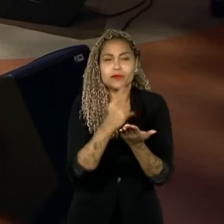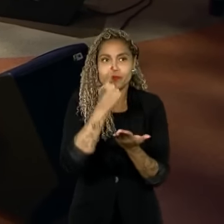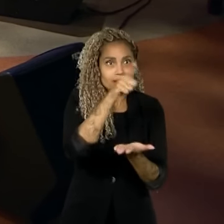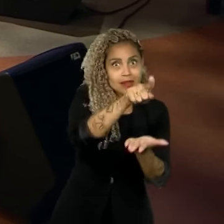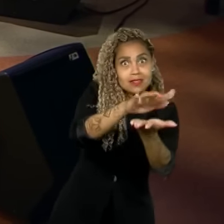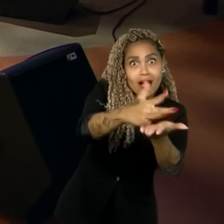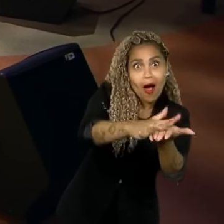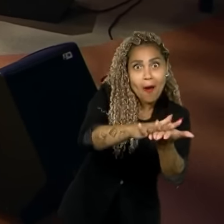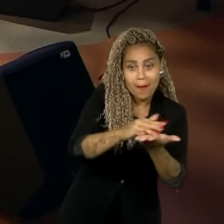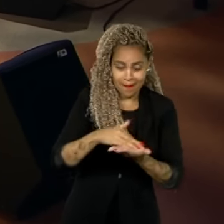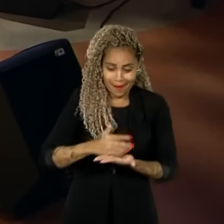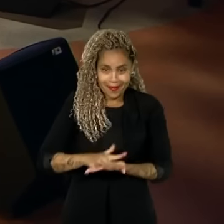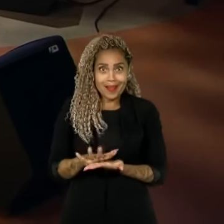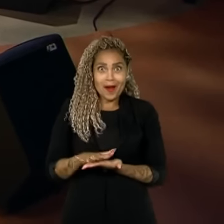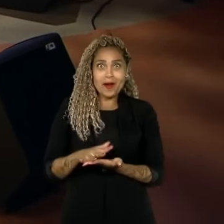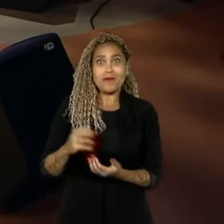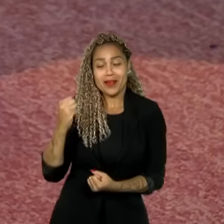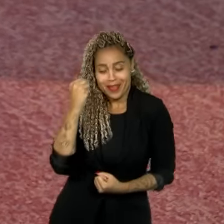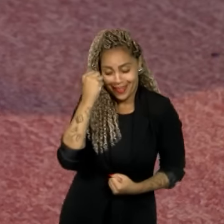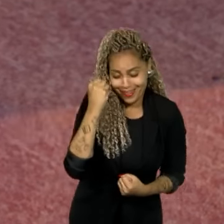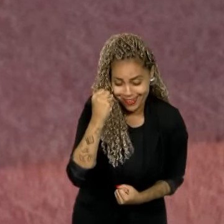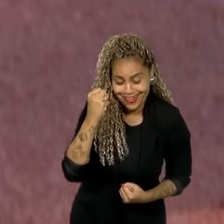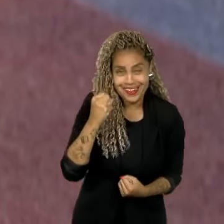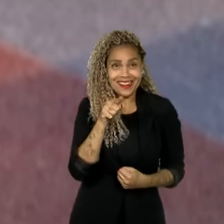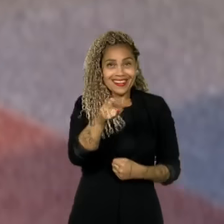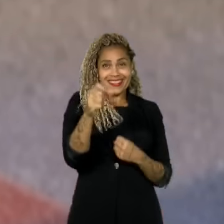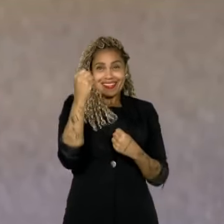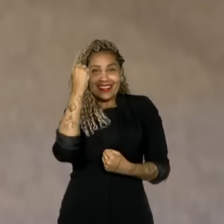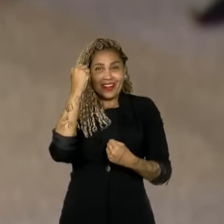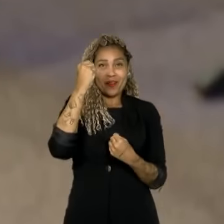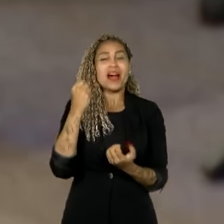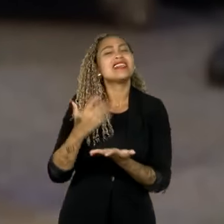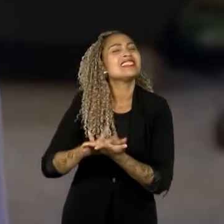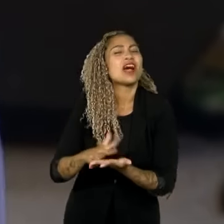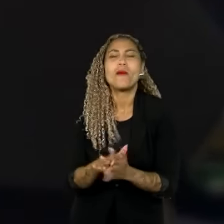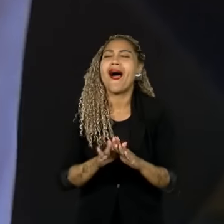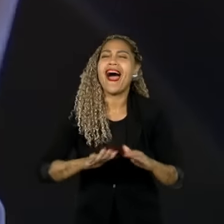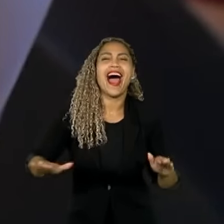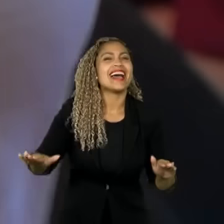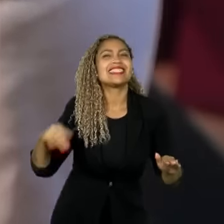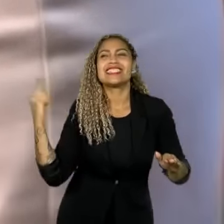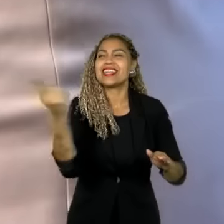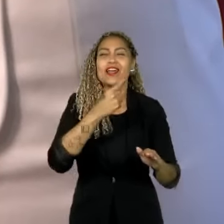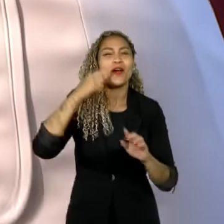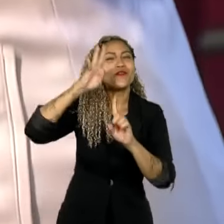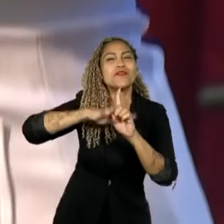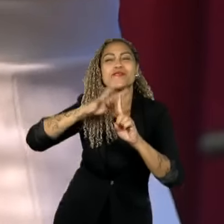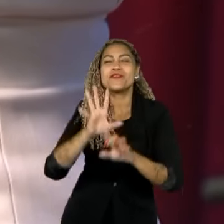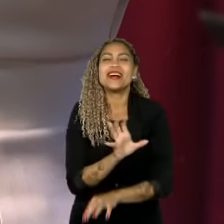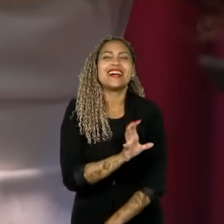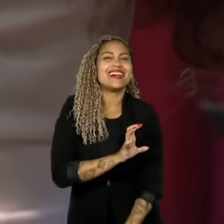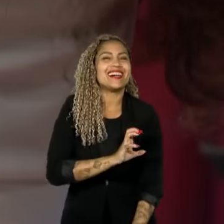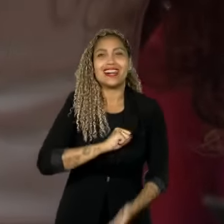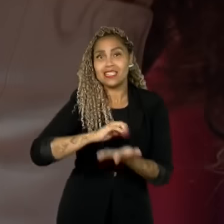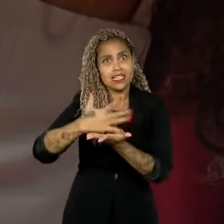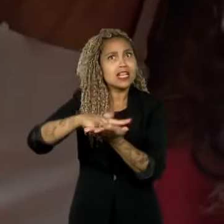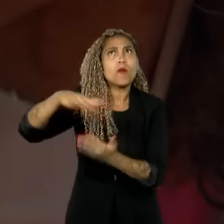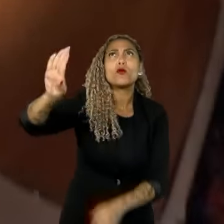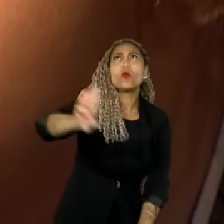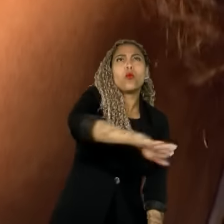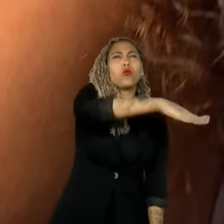bambeio, nesse bamboleio que eu sou bam bam bam. Que o samba não tem cambalacho, vai de cima embaixo pra quem é seu fã. Eu sambo pela noite